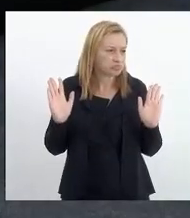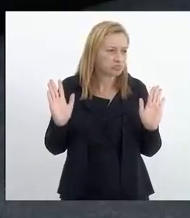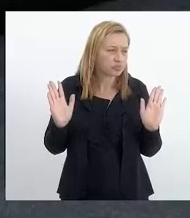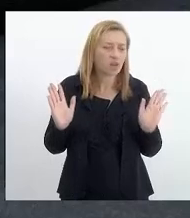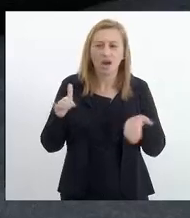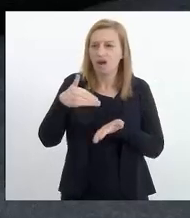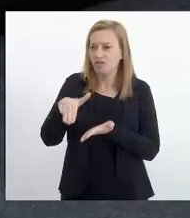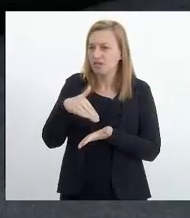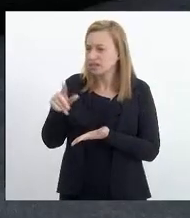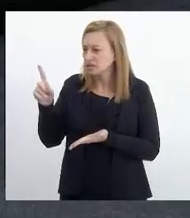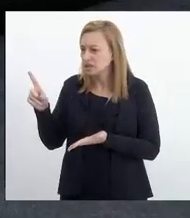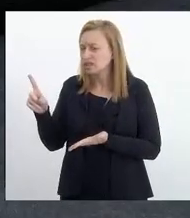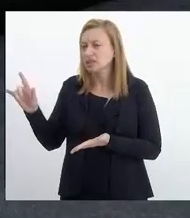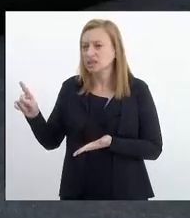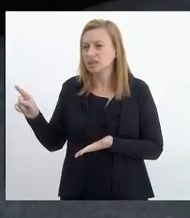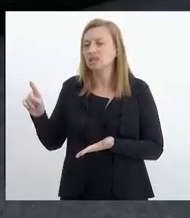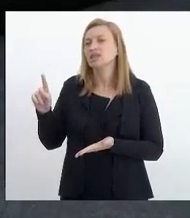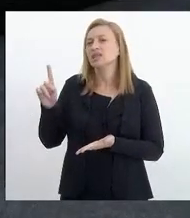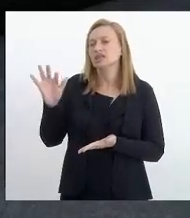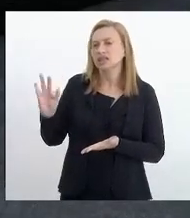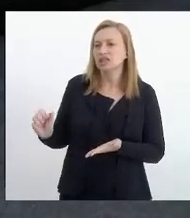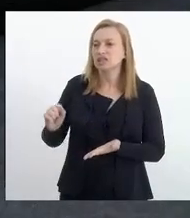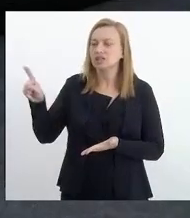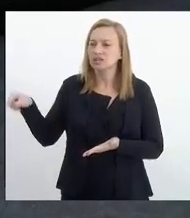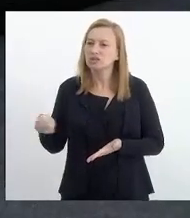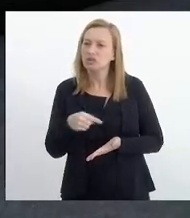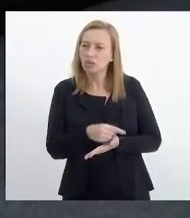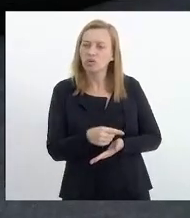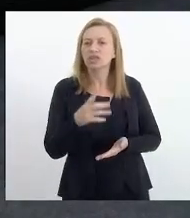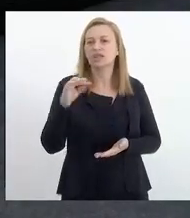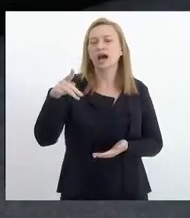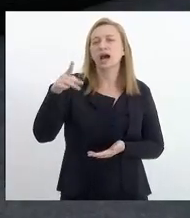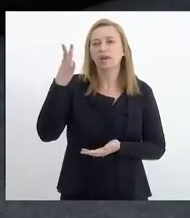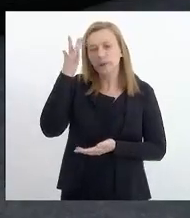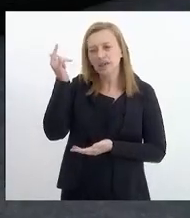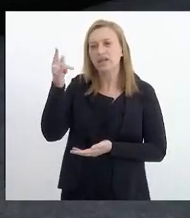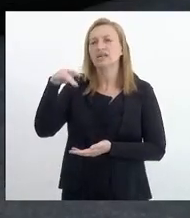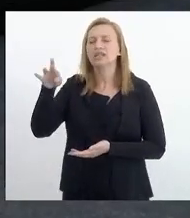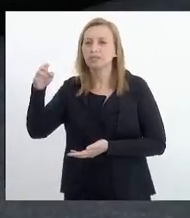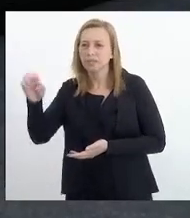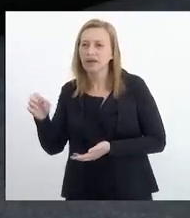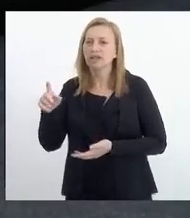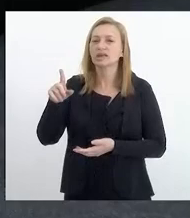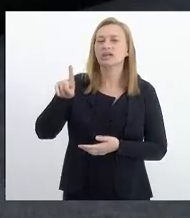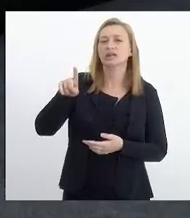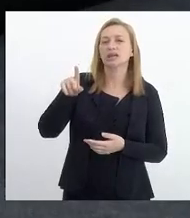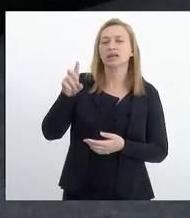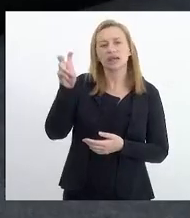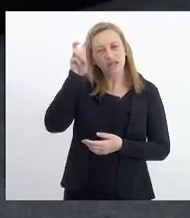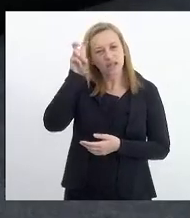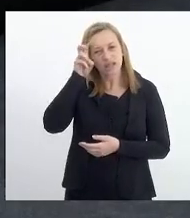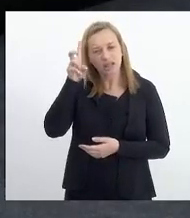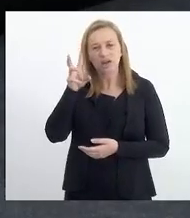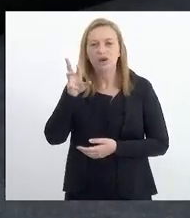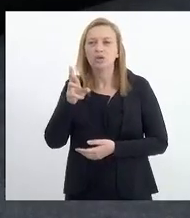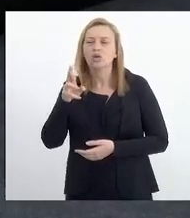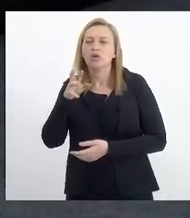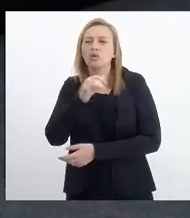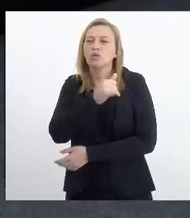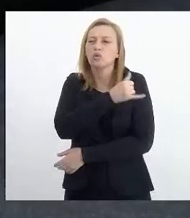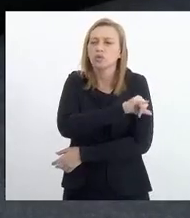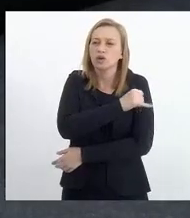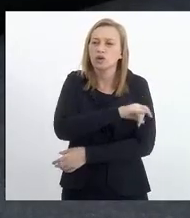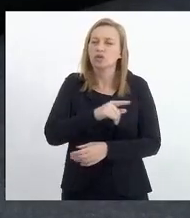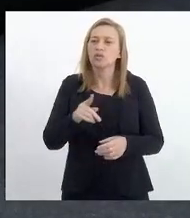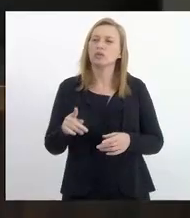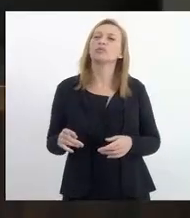Fazenda viria oficialmente hoje, amanhã a CEPLAG e o Rio Previdência na quinta-feira, todos fazendo as suas respectivas apresentações. Vamos